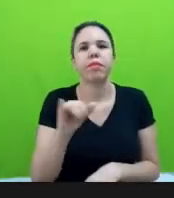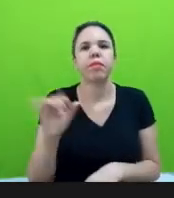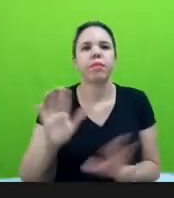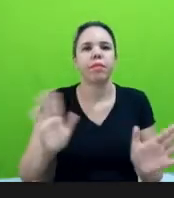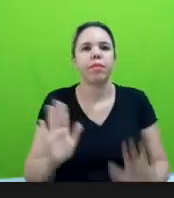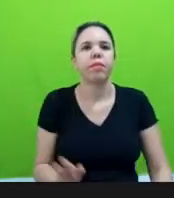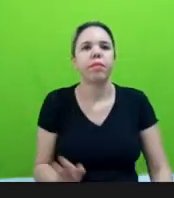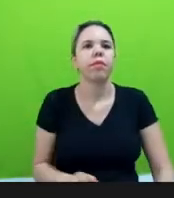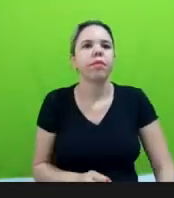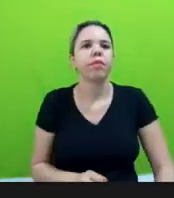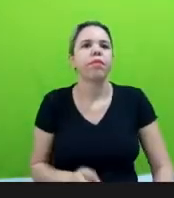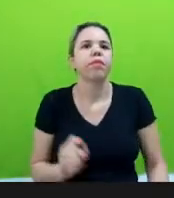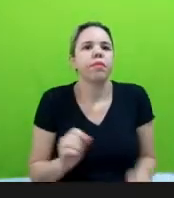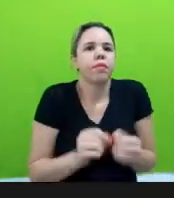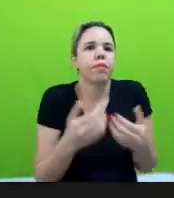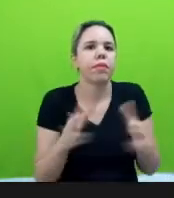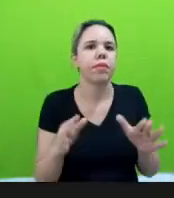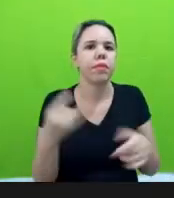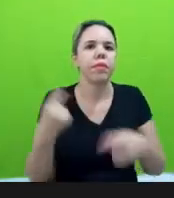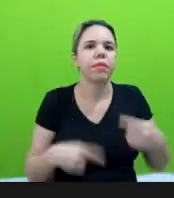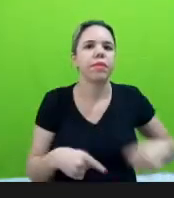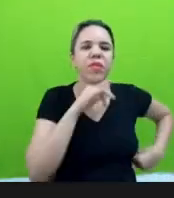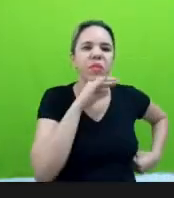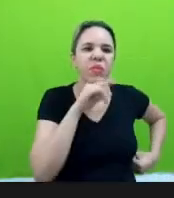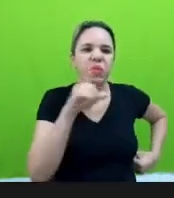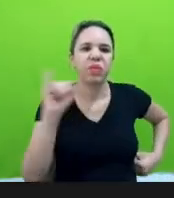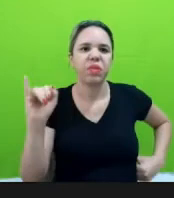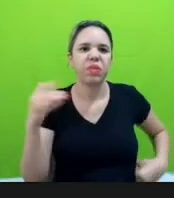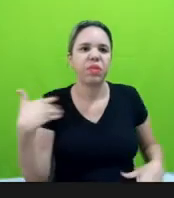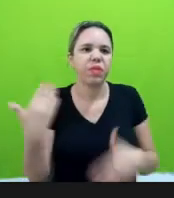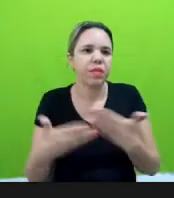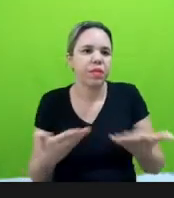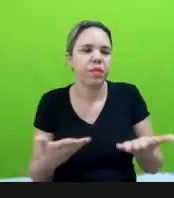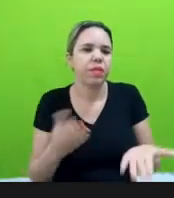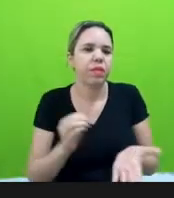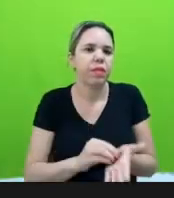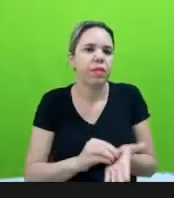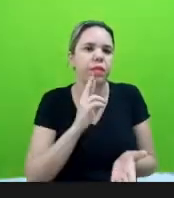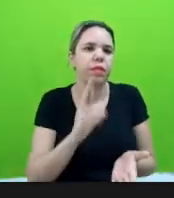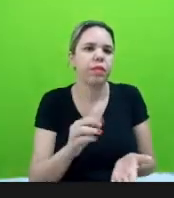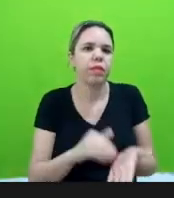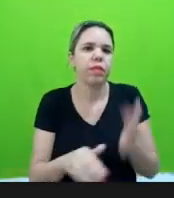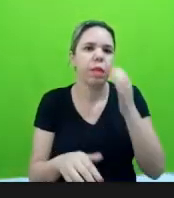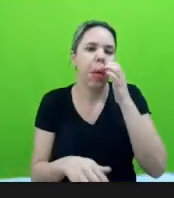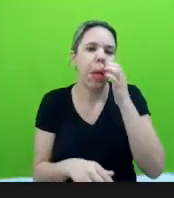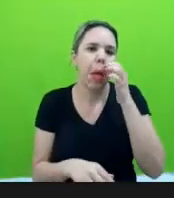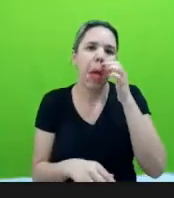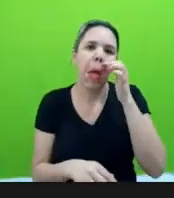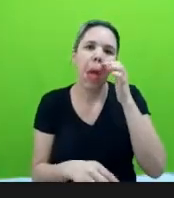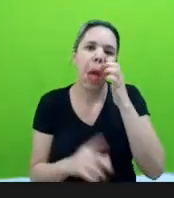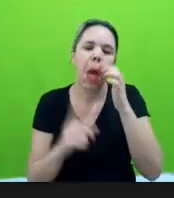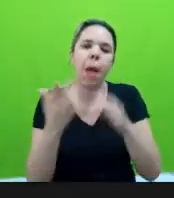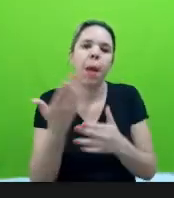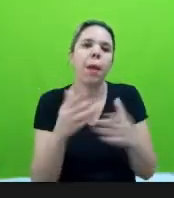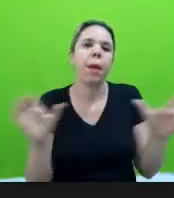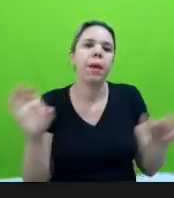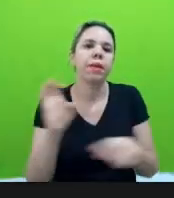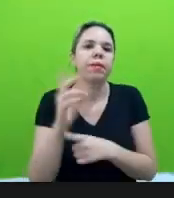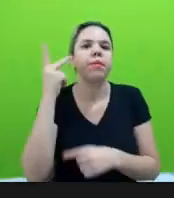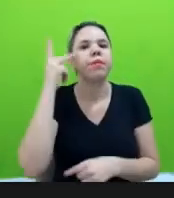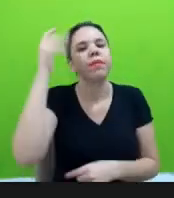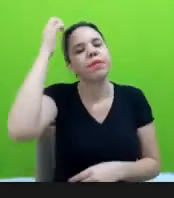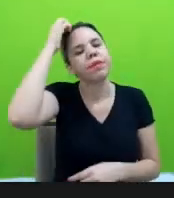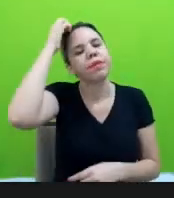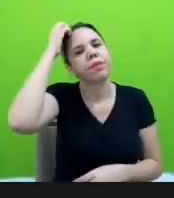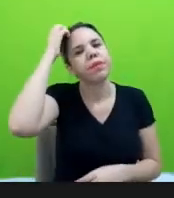já fazendo uma crítica aqui, é ruinzinha de lá, e tem um histórico ruinzinho de lá, a Secretaria de Estado da Saúde aqui de São Paulo, do maior estado do país. E só para